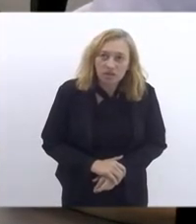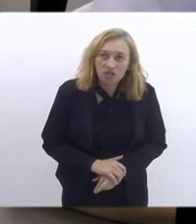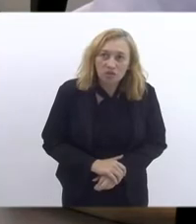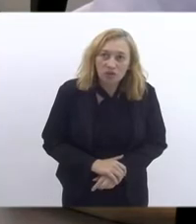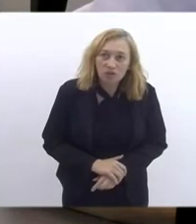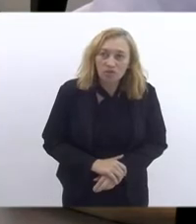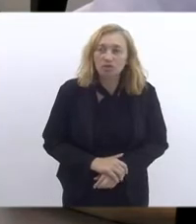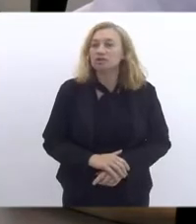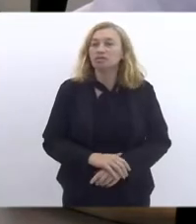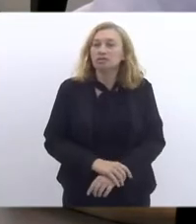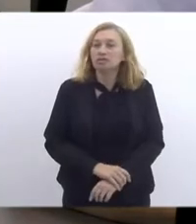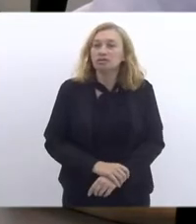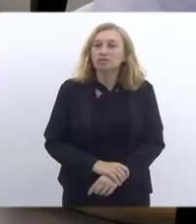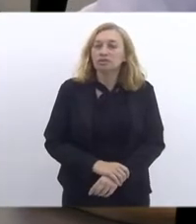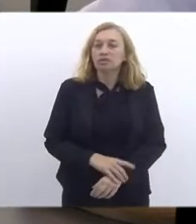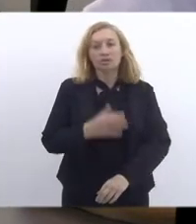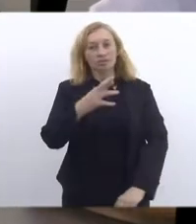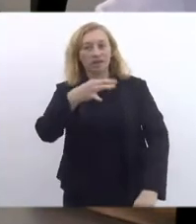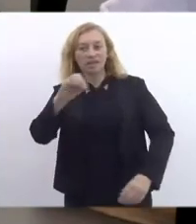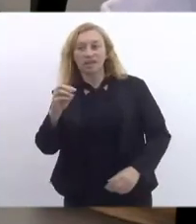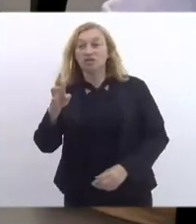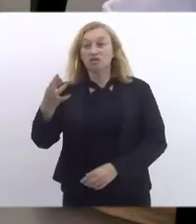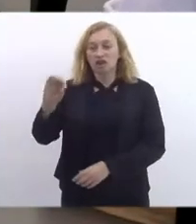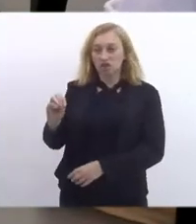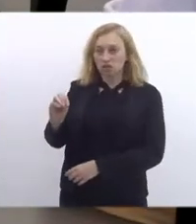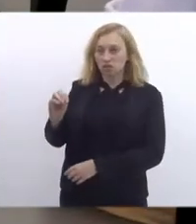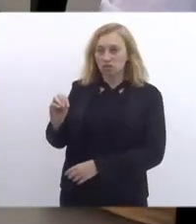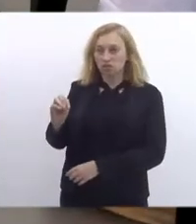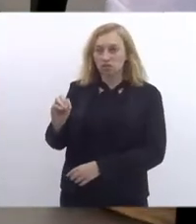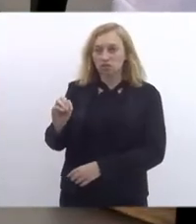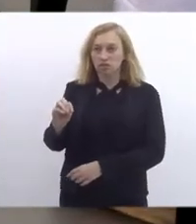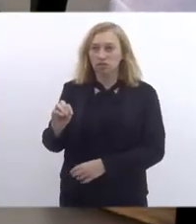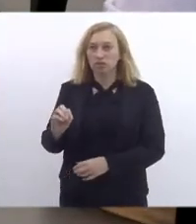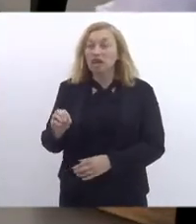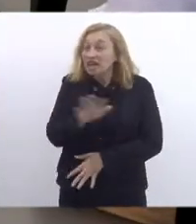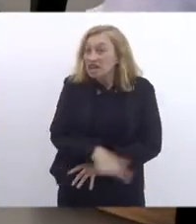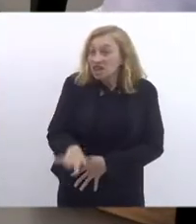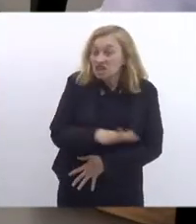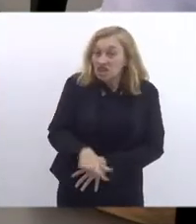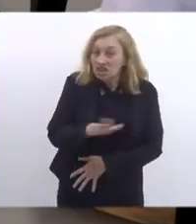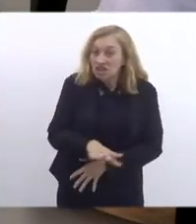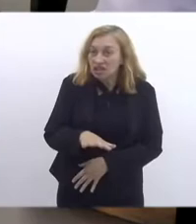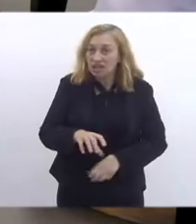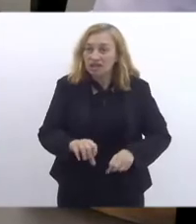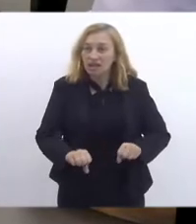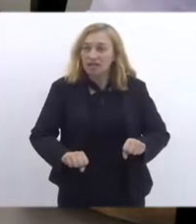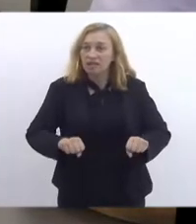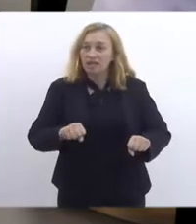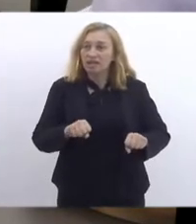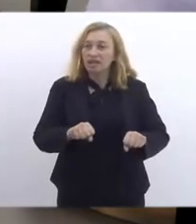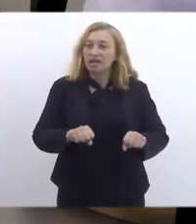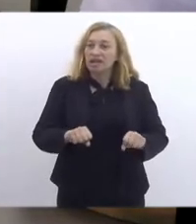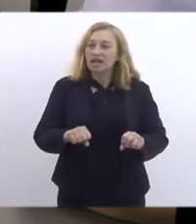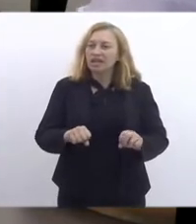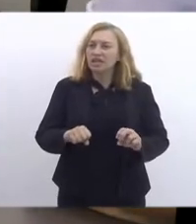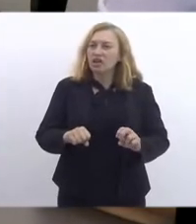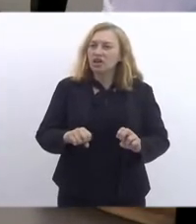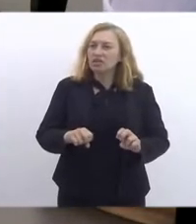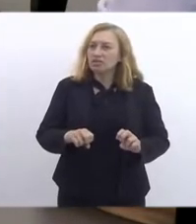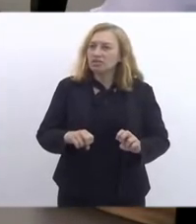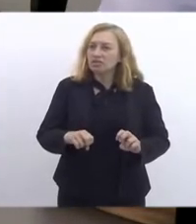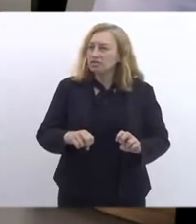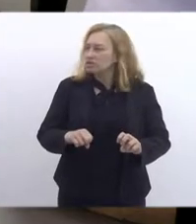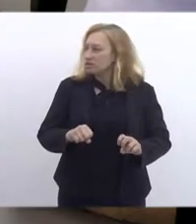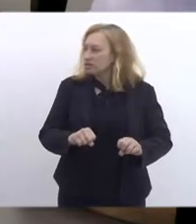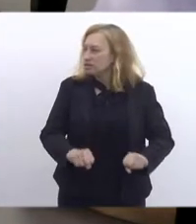levou a pancada foi o Marcelo Freixo, que não estava. E as crianças eram as que estavam em cadeira de rodas, que são tratadas com o